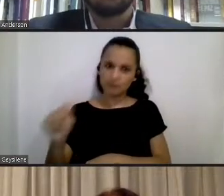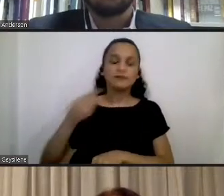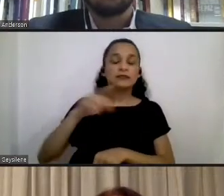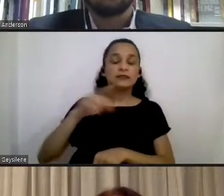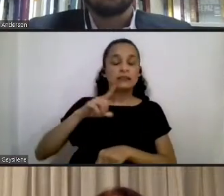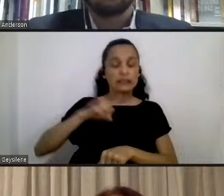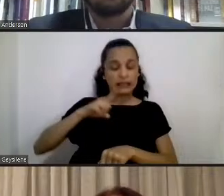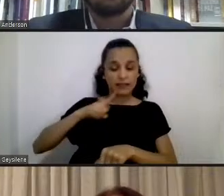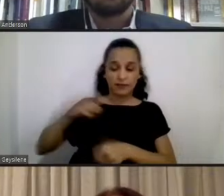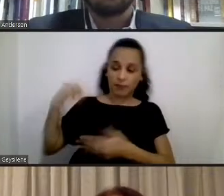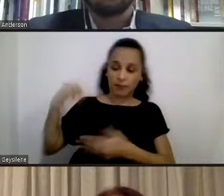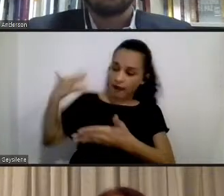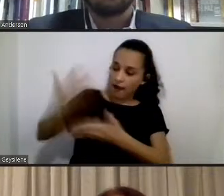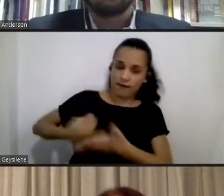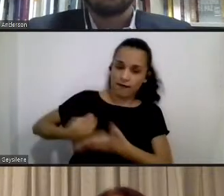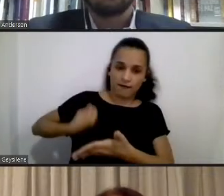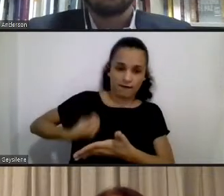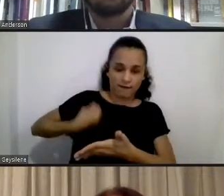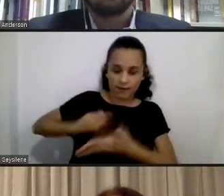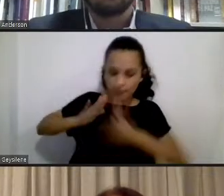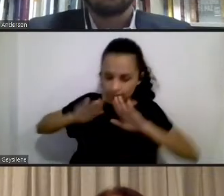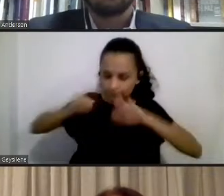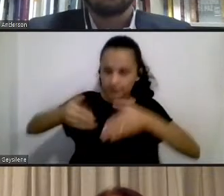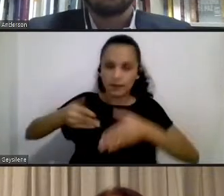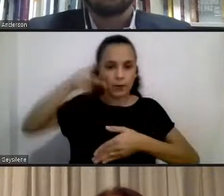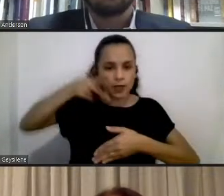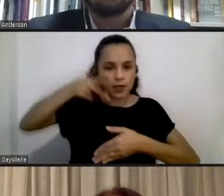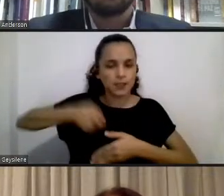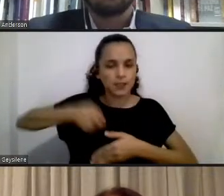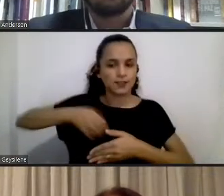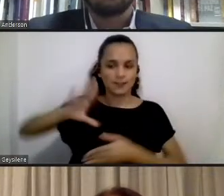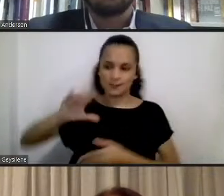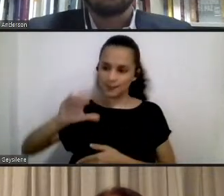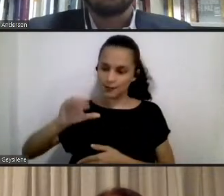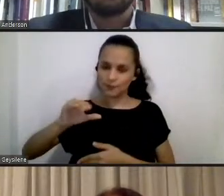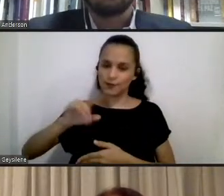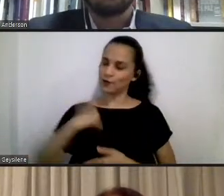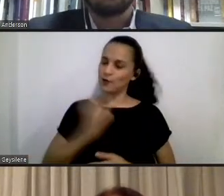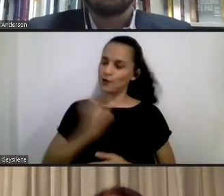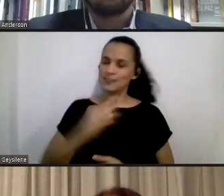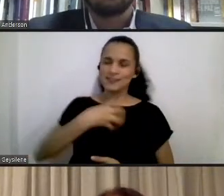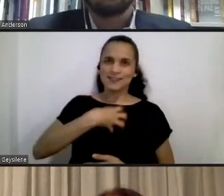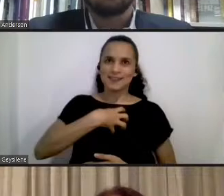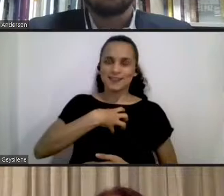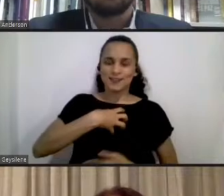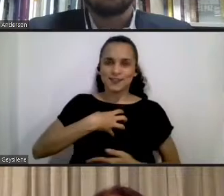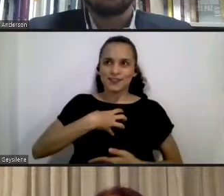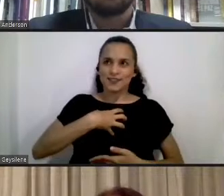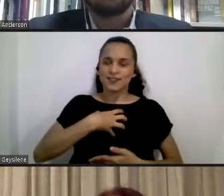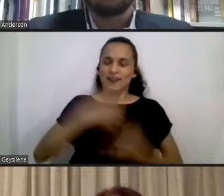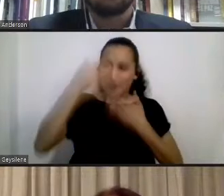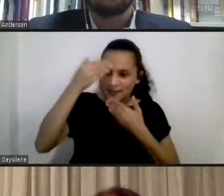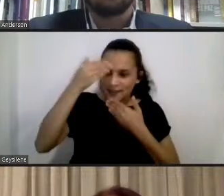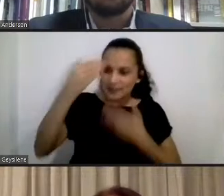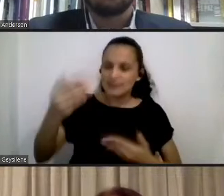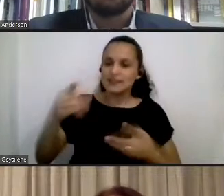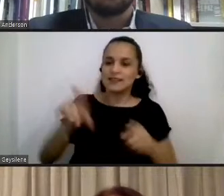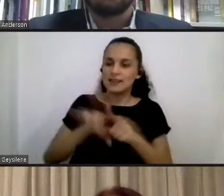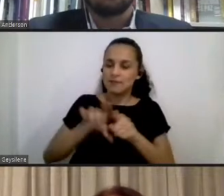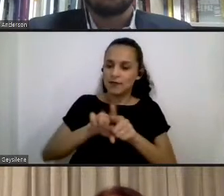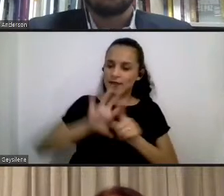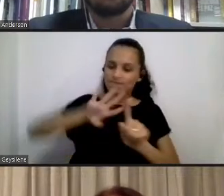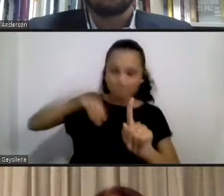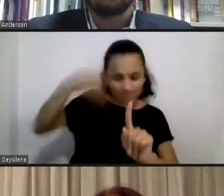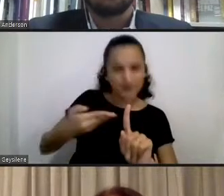e politicamente, nós nos sentimos agradecidos e honrados de tê-lo aqui conosco e ouvi-lo com